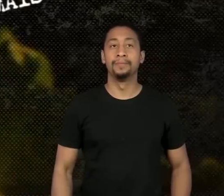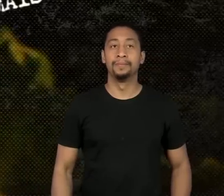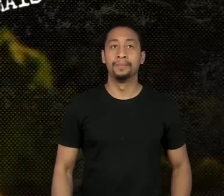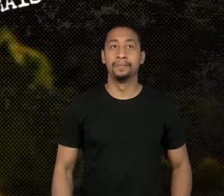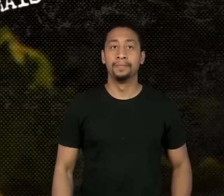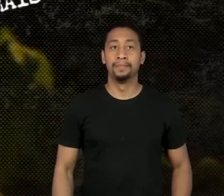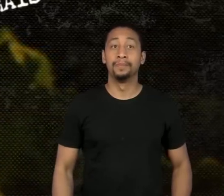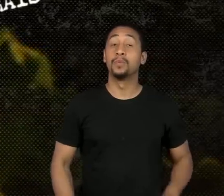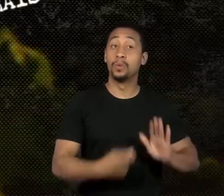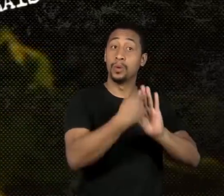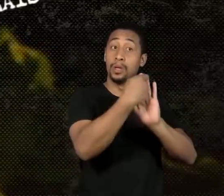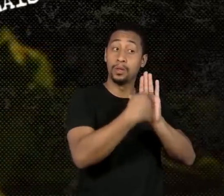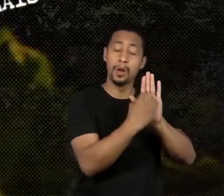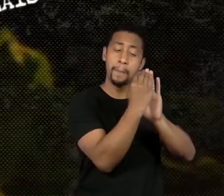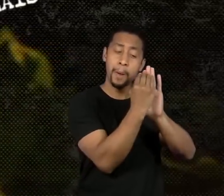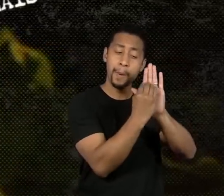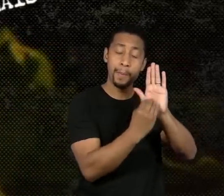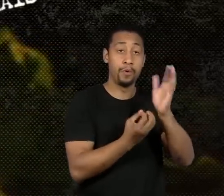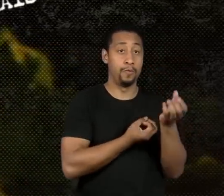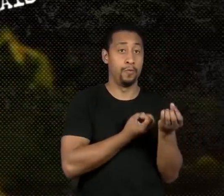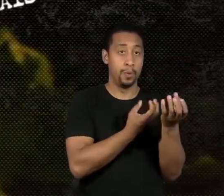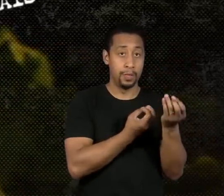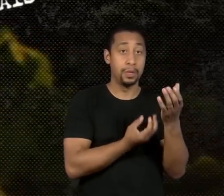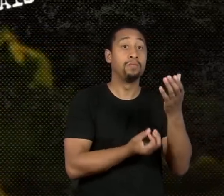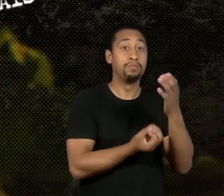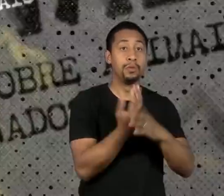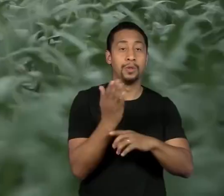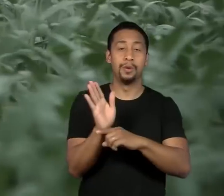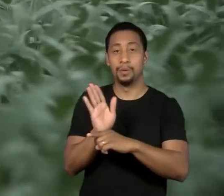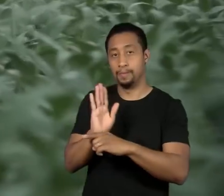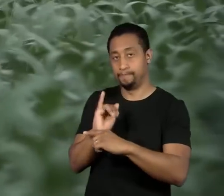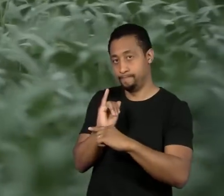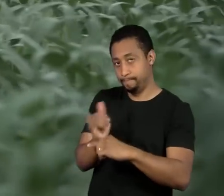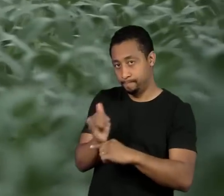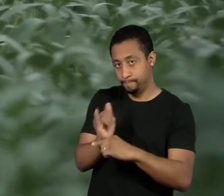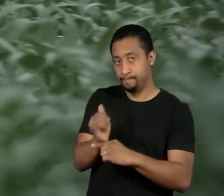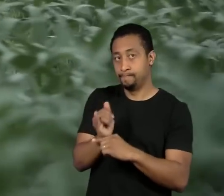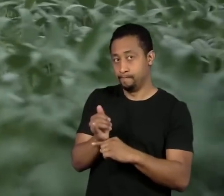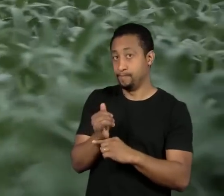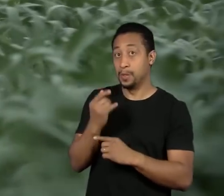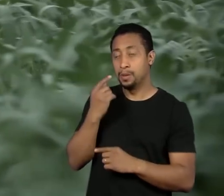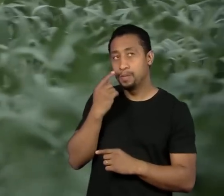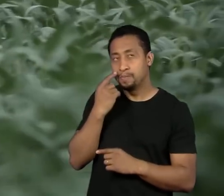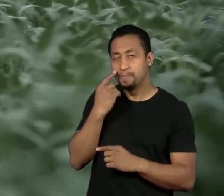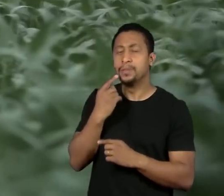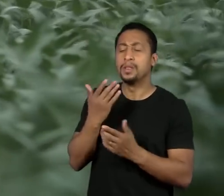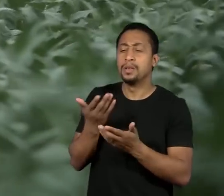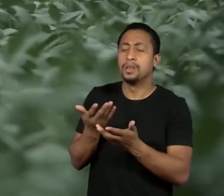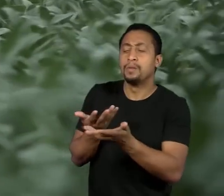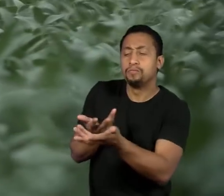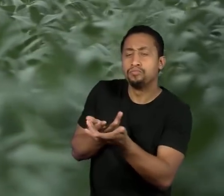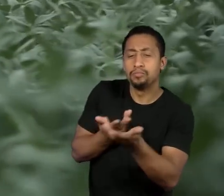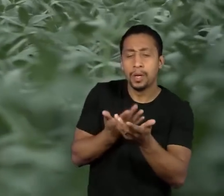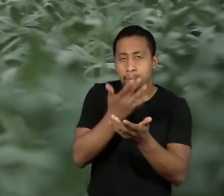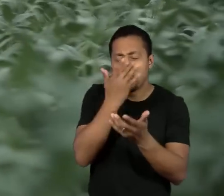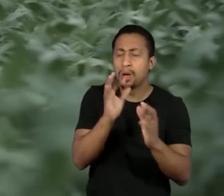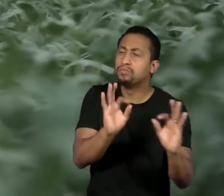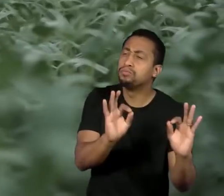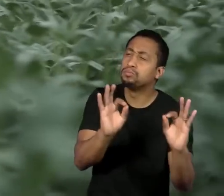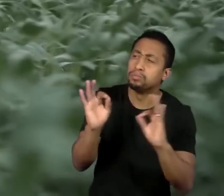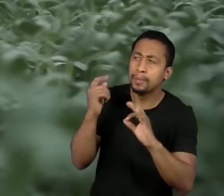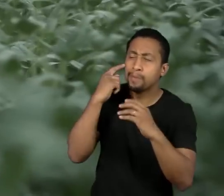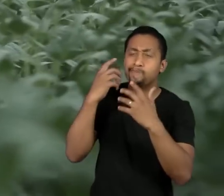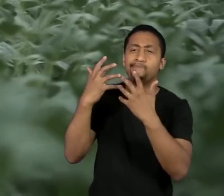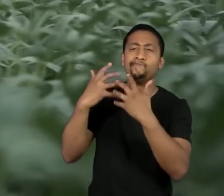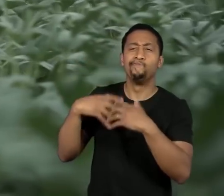O relatório deu origem a um documentário de mesmo nome, que convida o público a refletir sobre o consumo de alimentos e o que